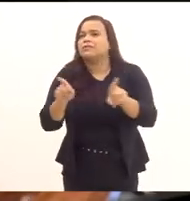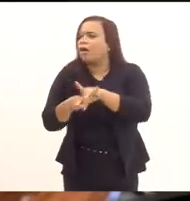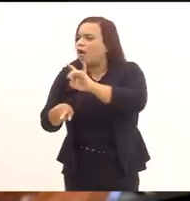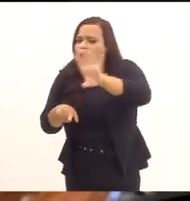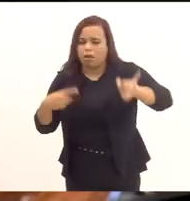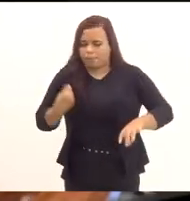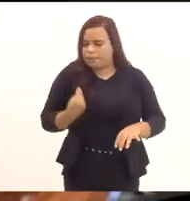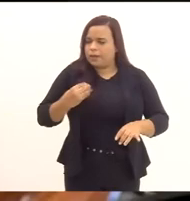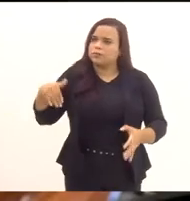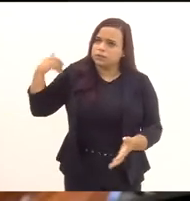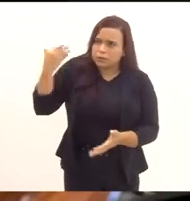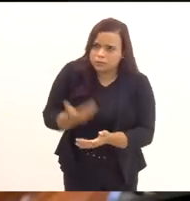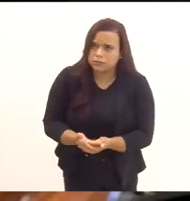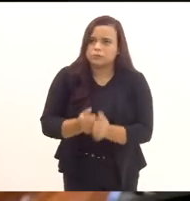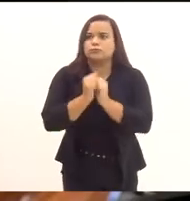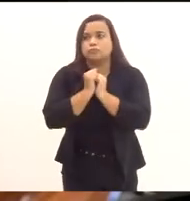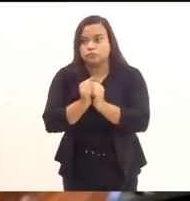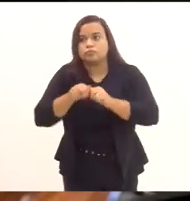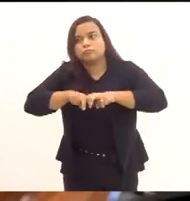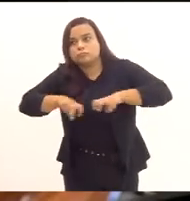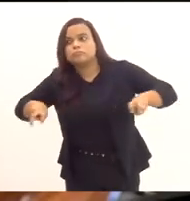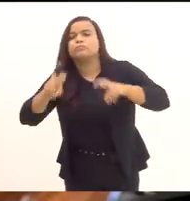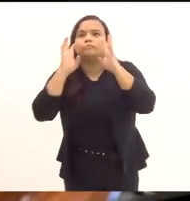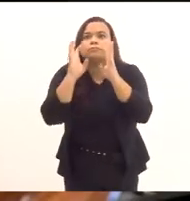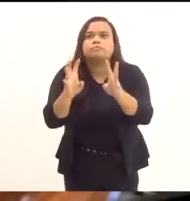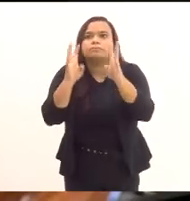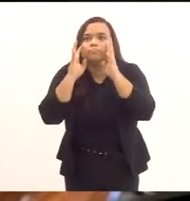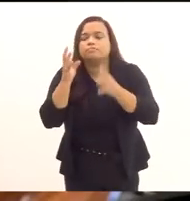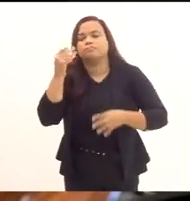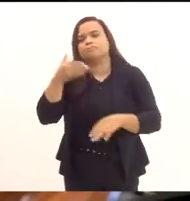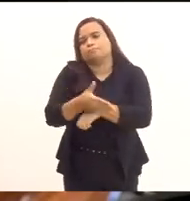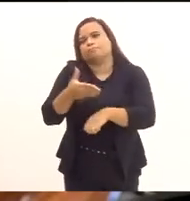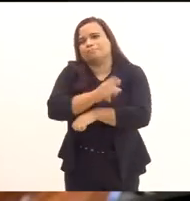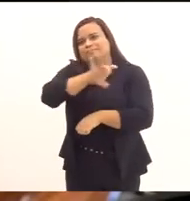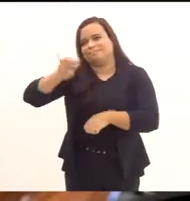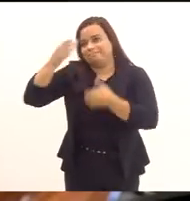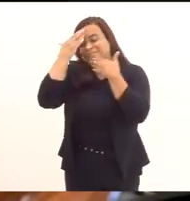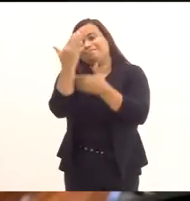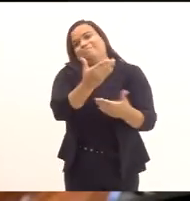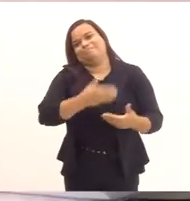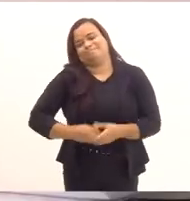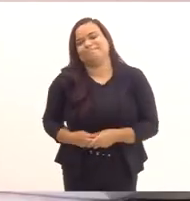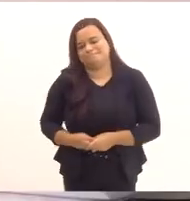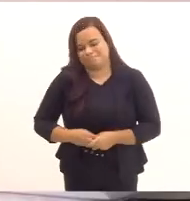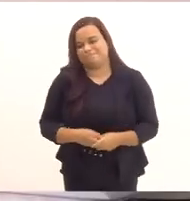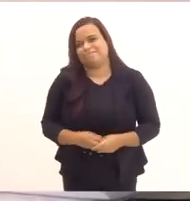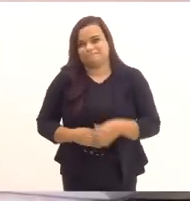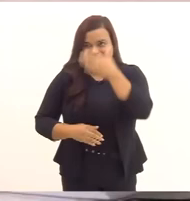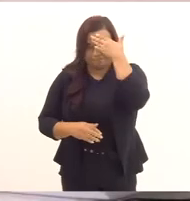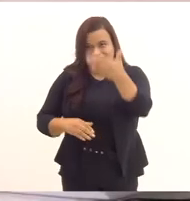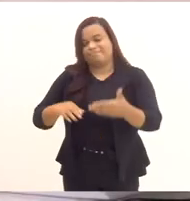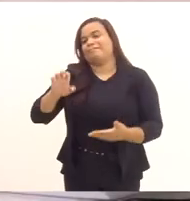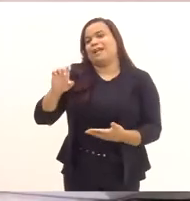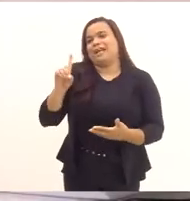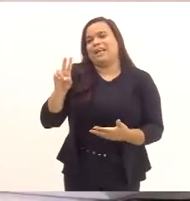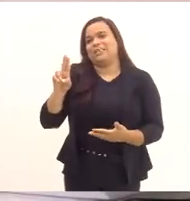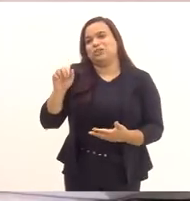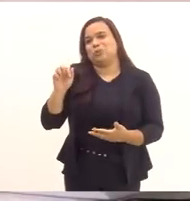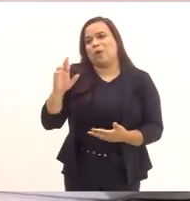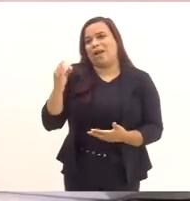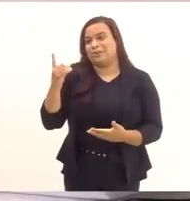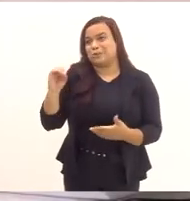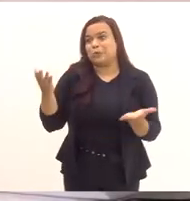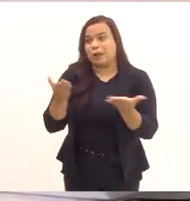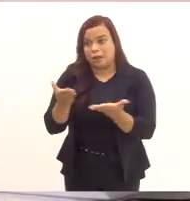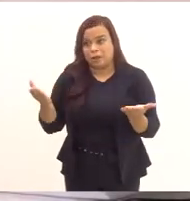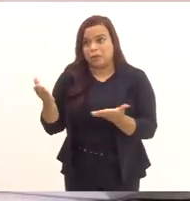esse momento é escova vindo a participação de todos tá bom obrigado obrigado Eduardo passa a palavra para o